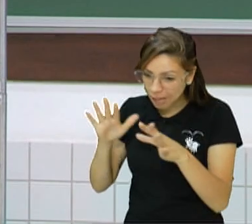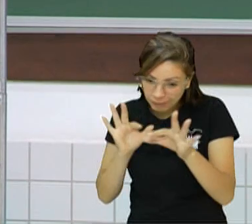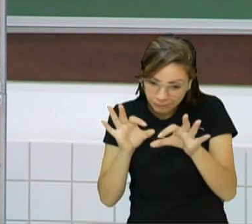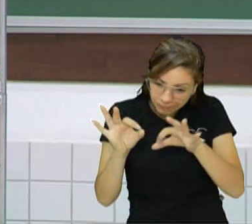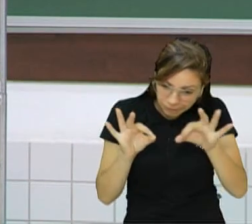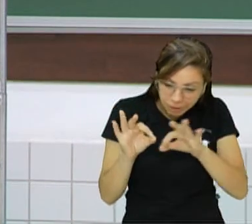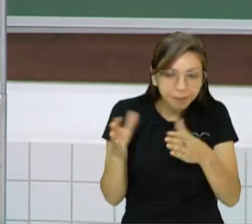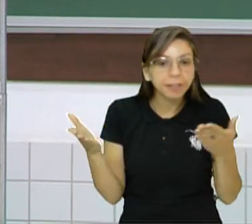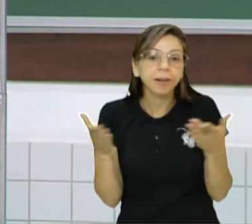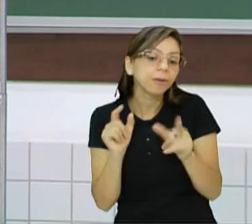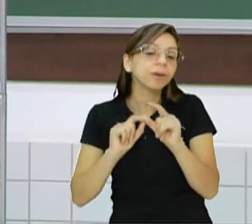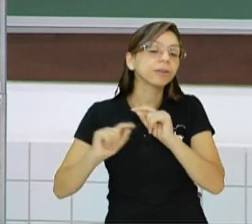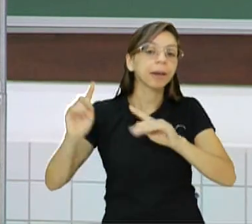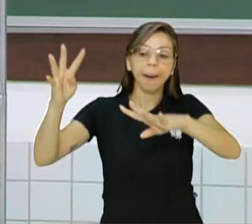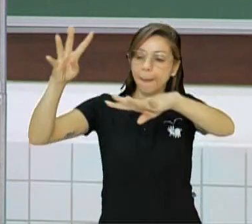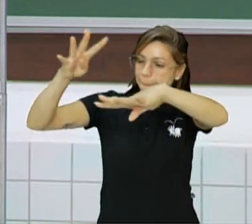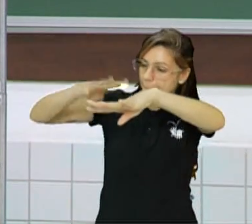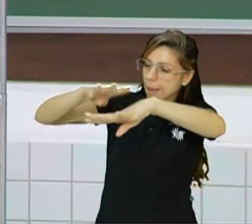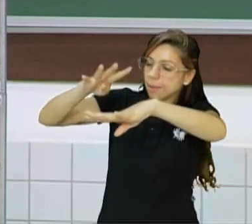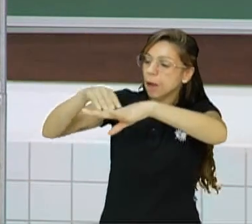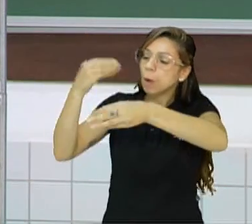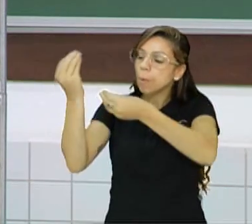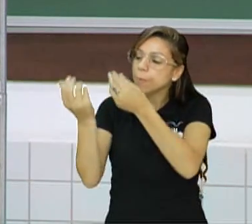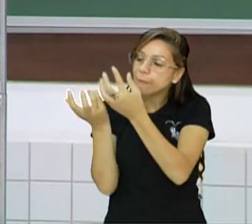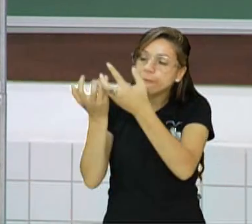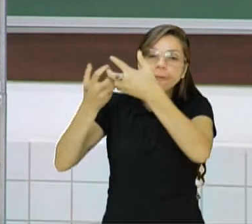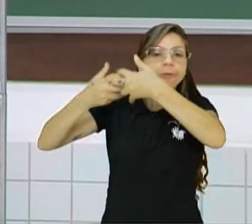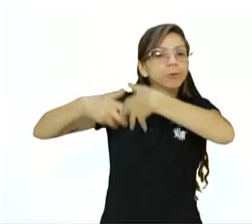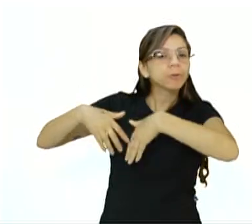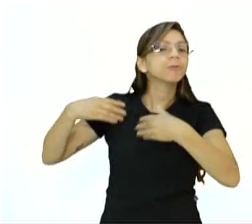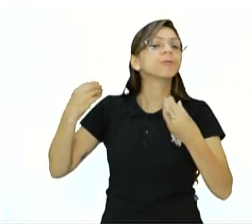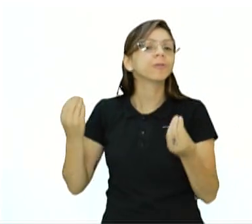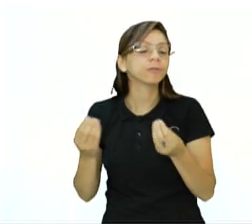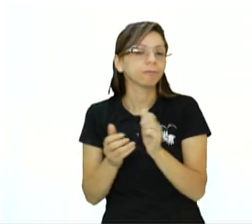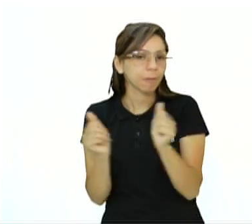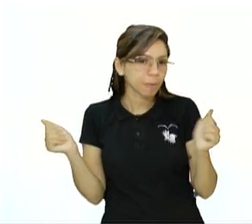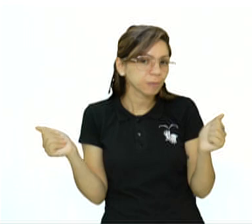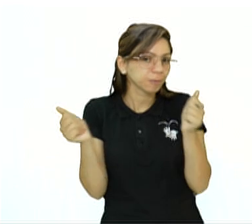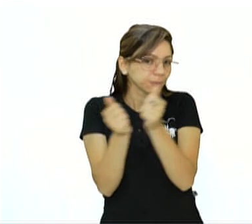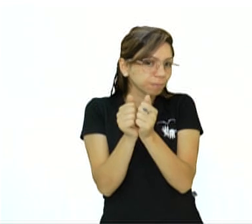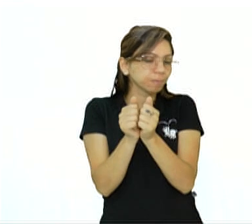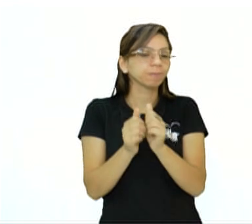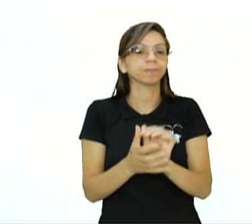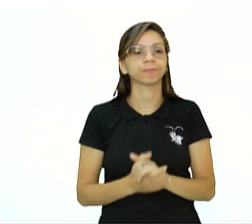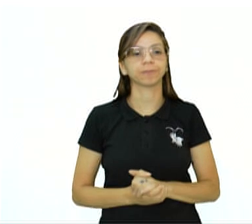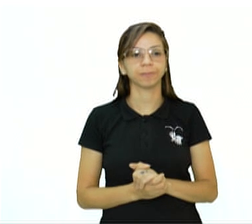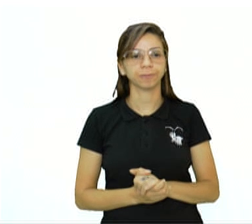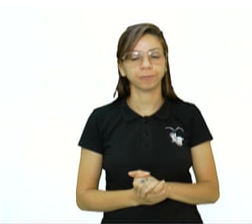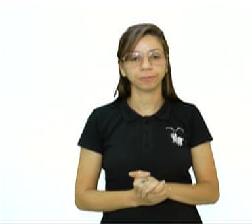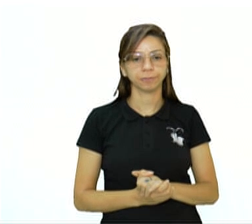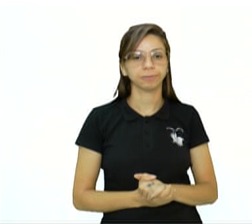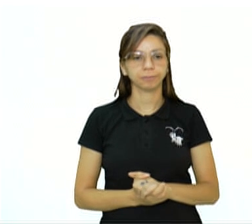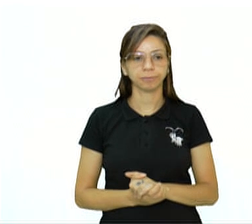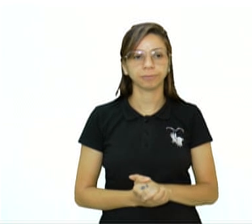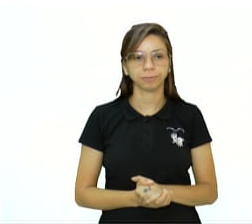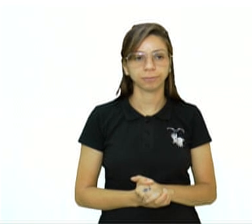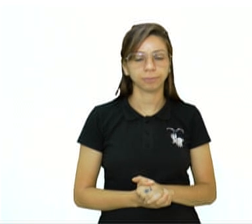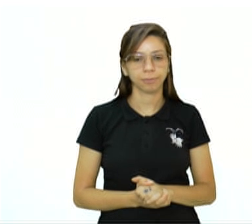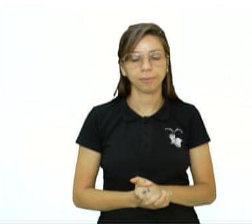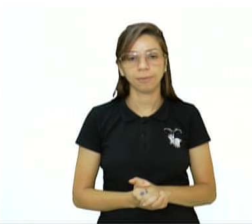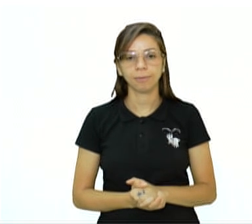Agora vamos ver a matemática dentro dele? Vamos juntos com a prof. Então, olhem aqui, ó.